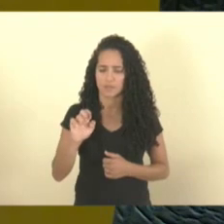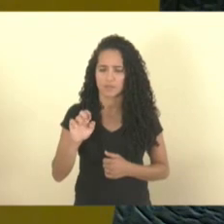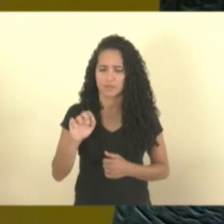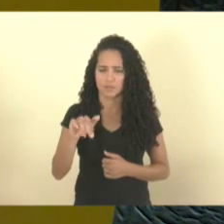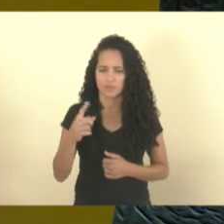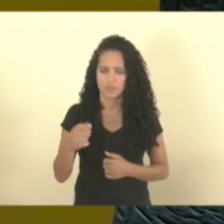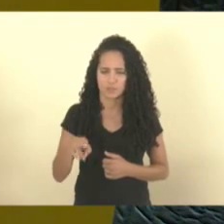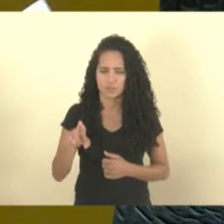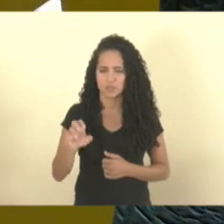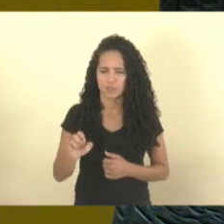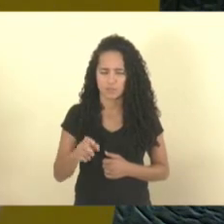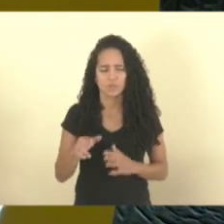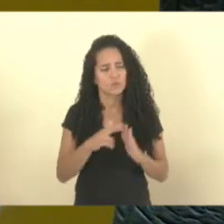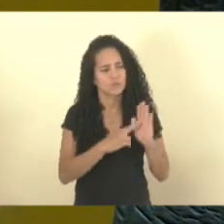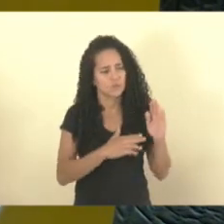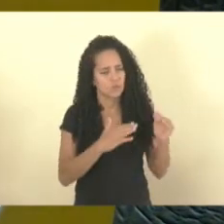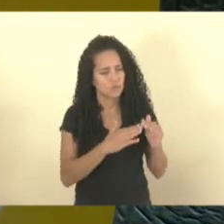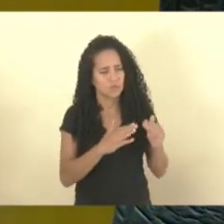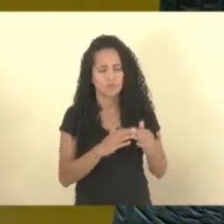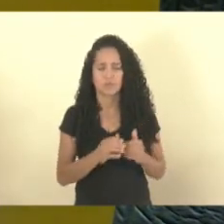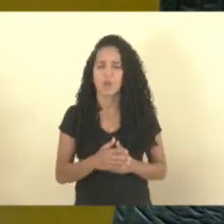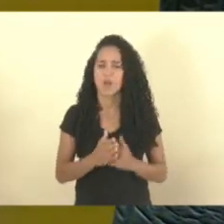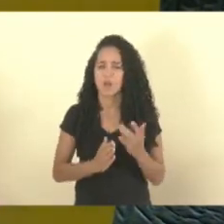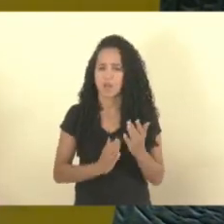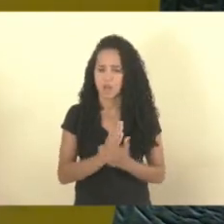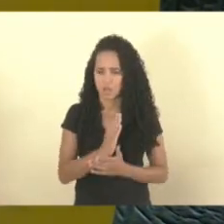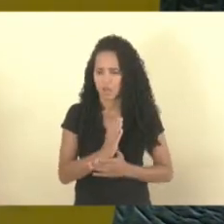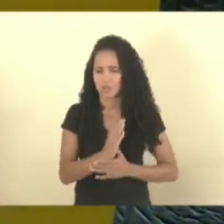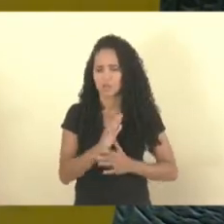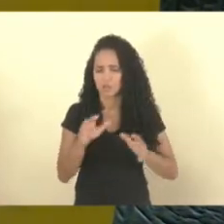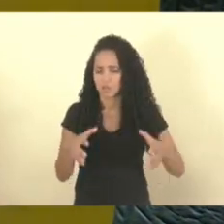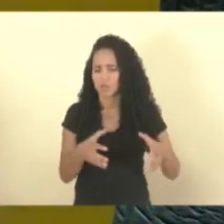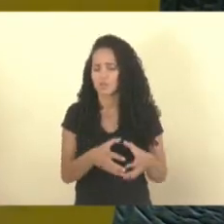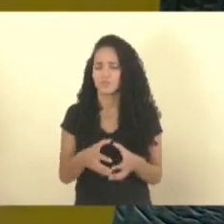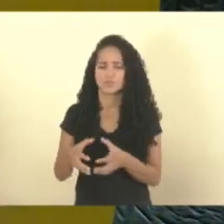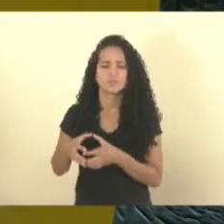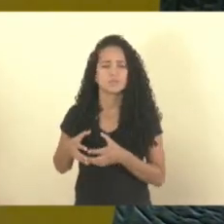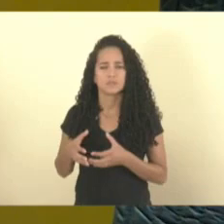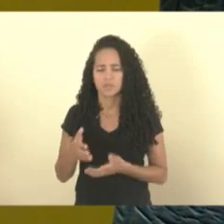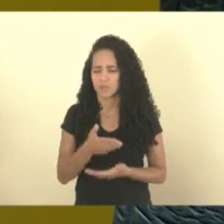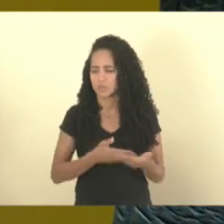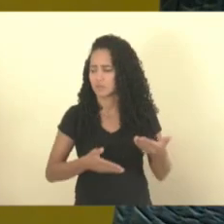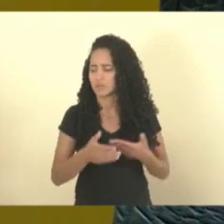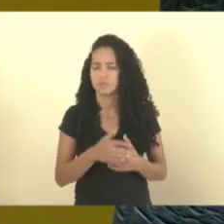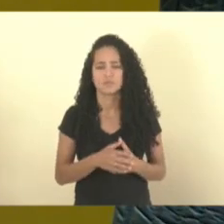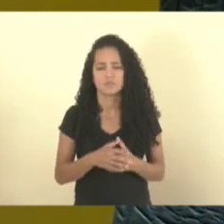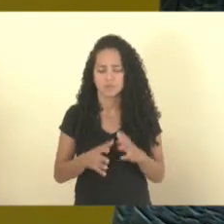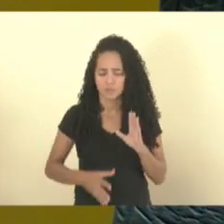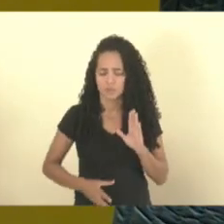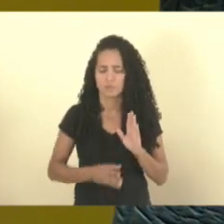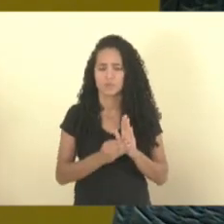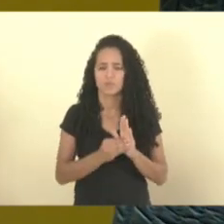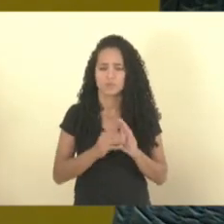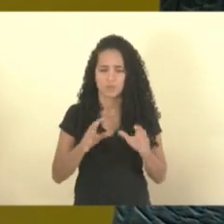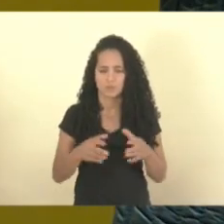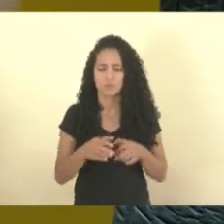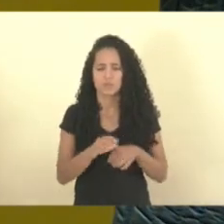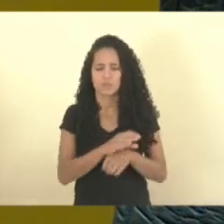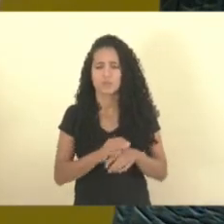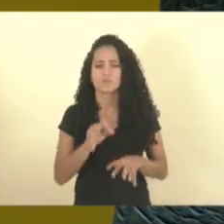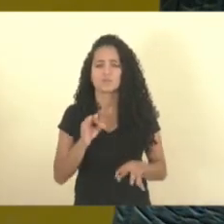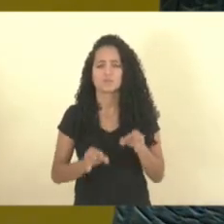da matéria, com o relator. Aprovado a unanimidade, senhor presidente, nas comissões reunidas, com emenda da Comissão de Constituição e